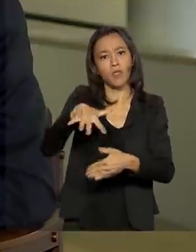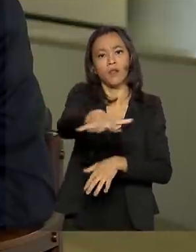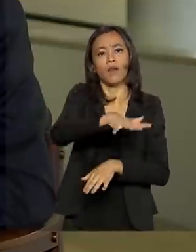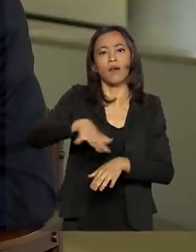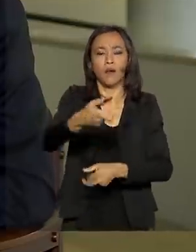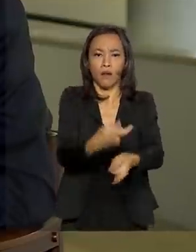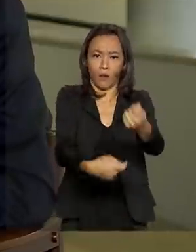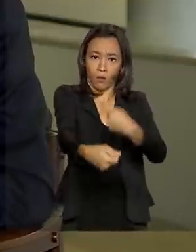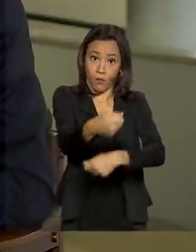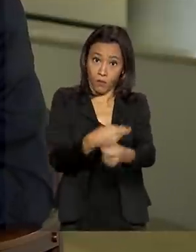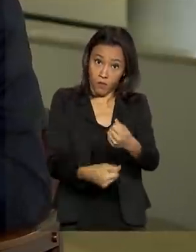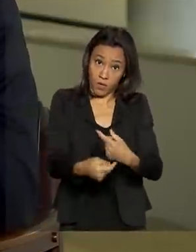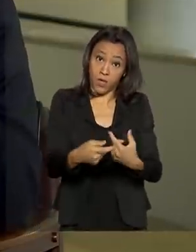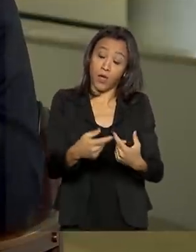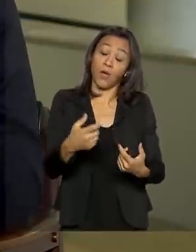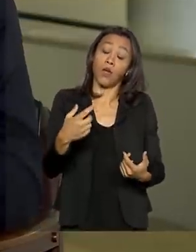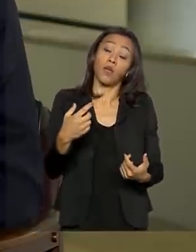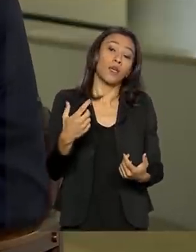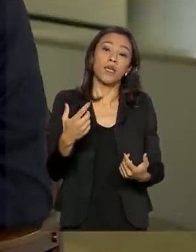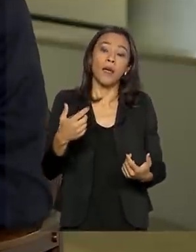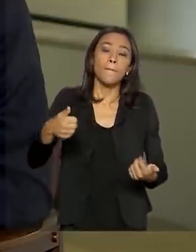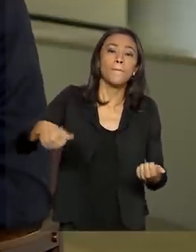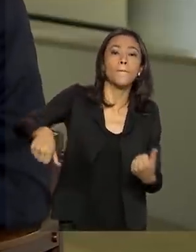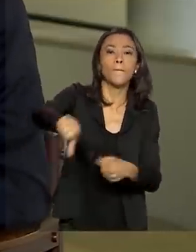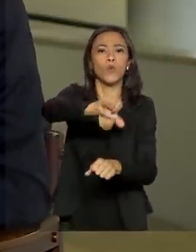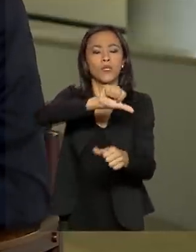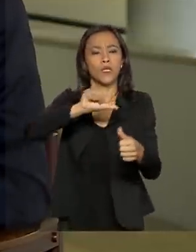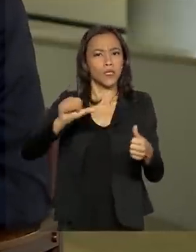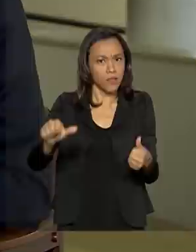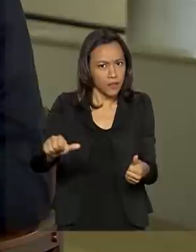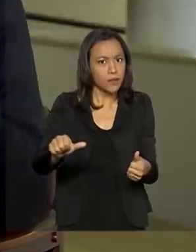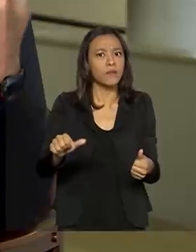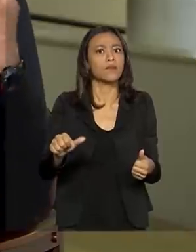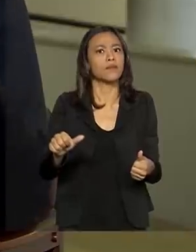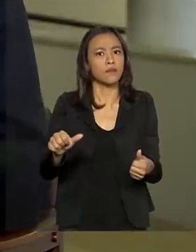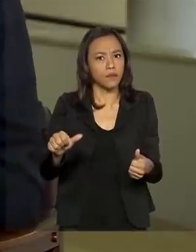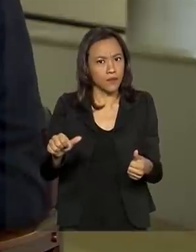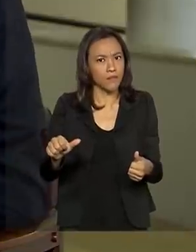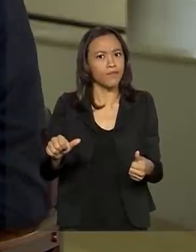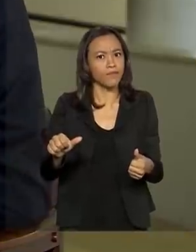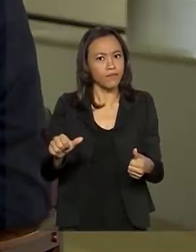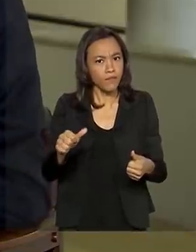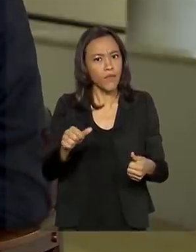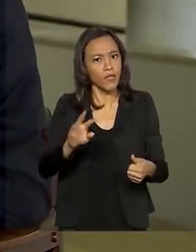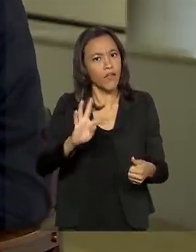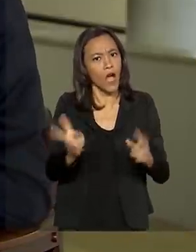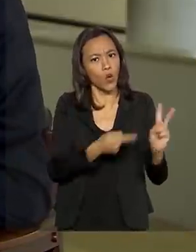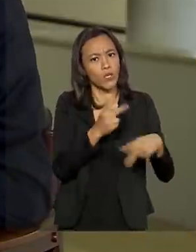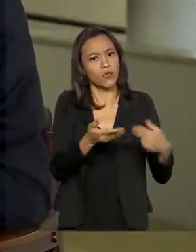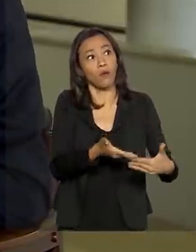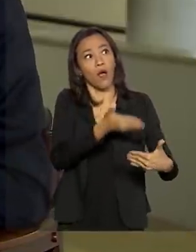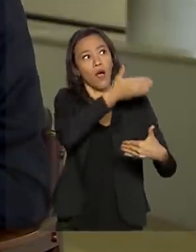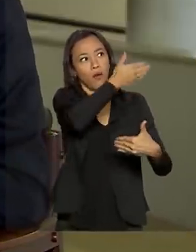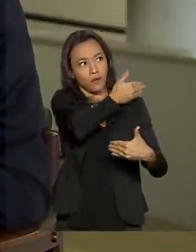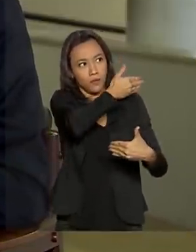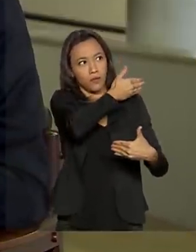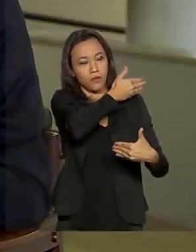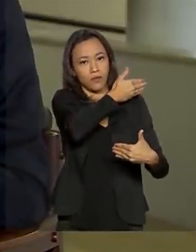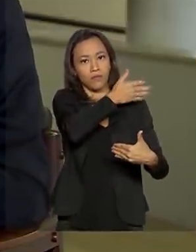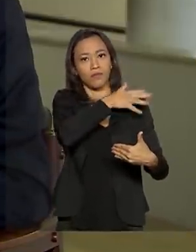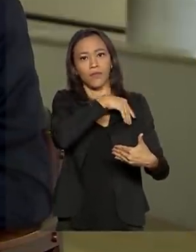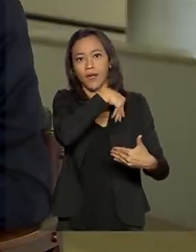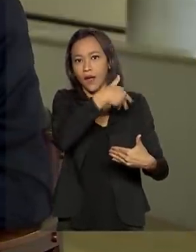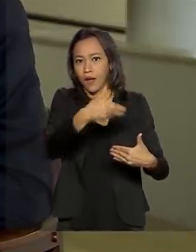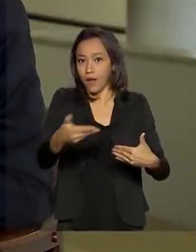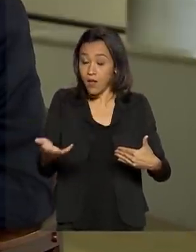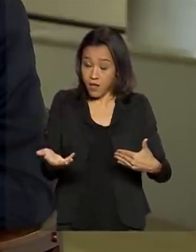a nossa mudança em relação ao que vinha acontecendo anteriormente, ela era flagrante.